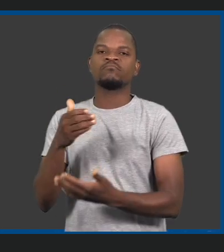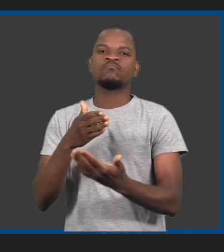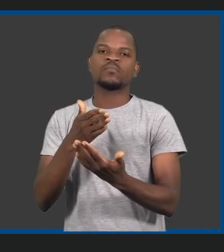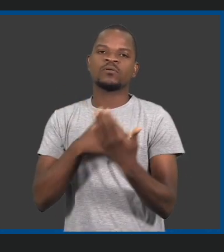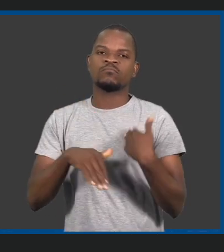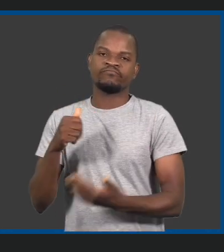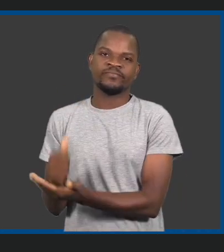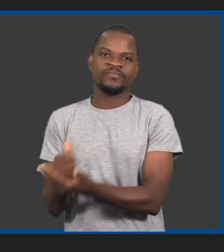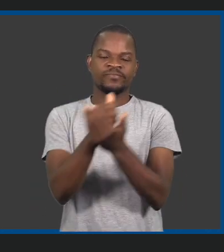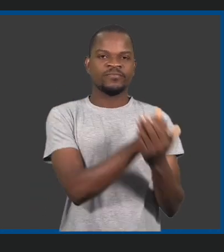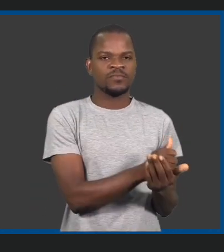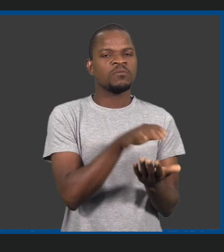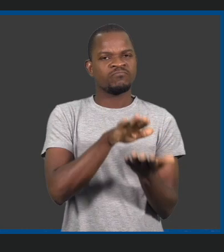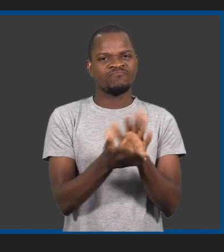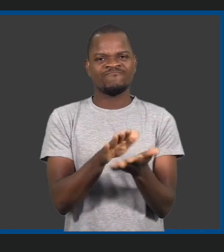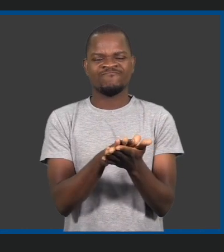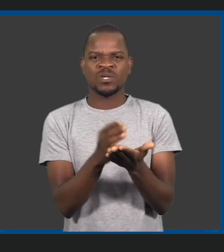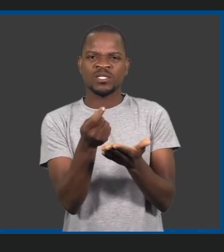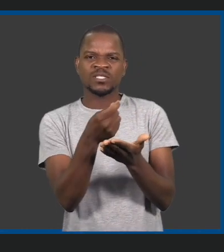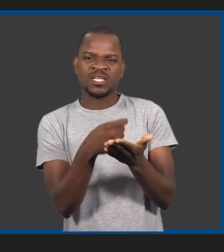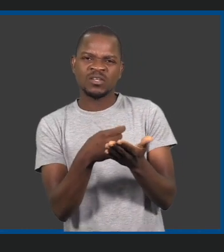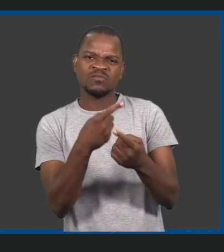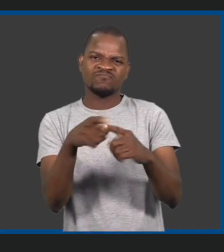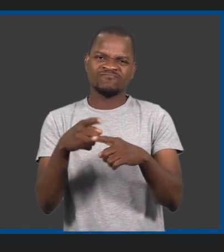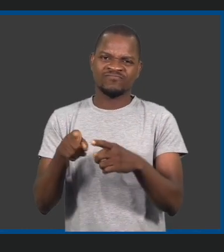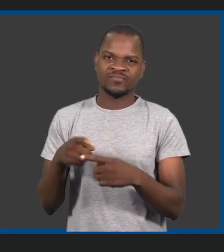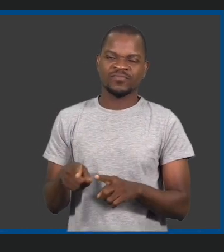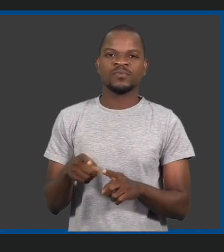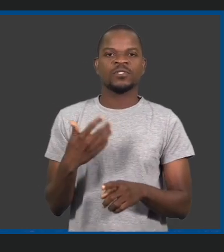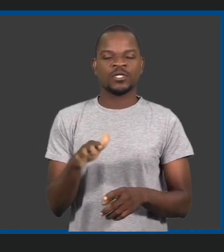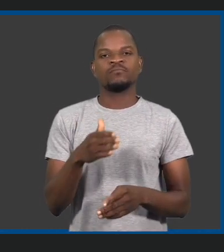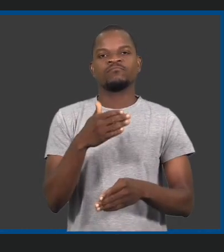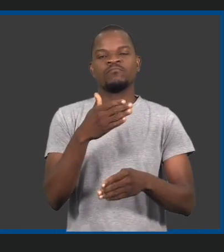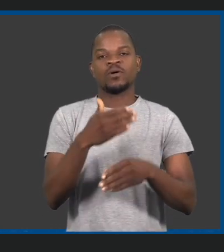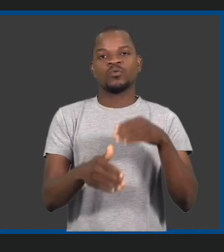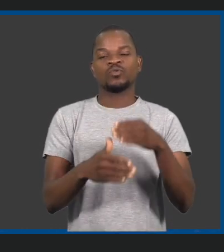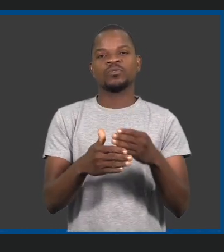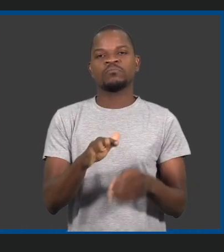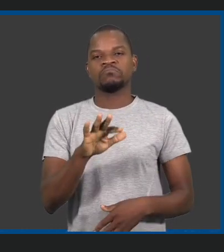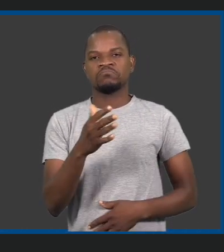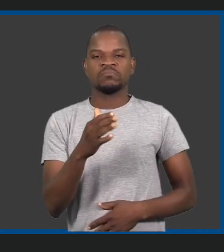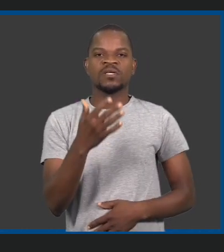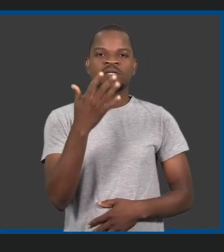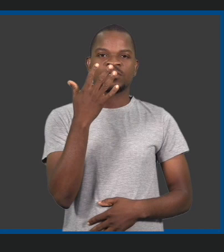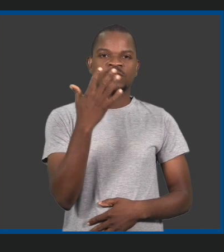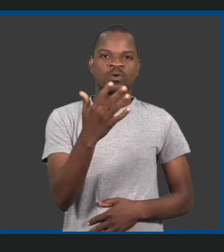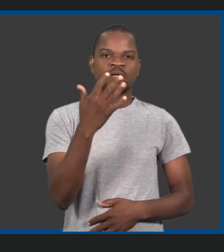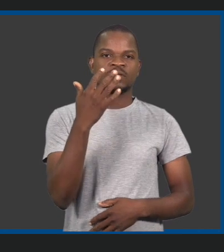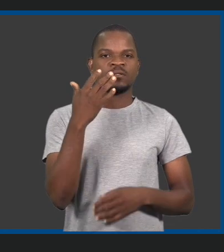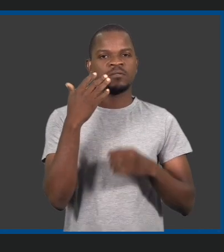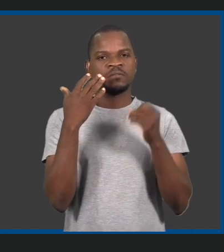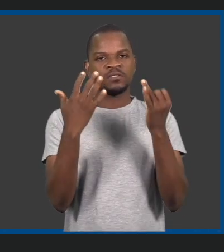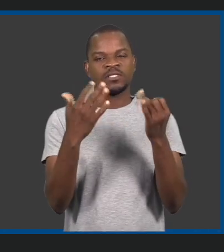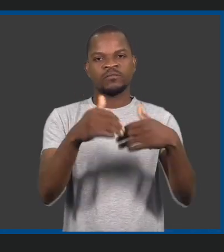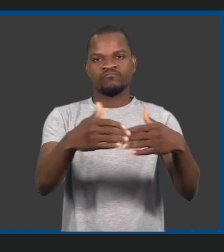salas para professores, 2 salas de formação em